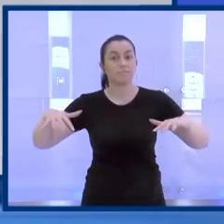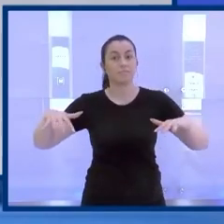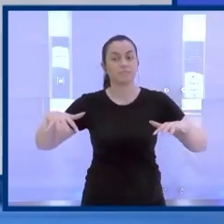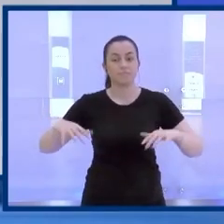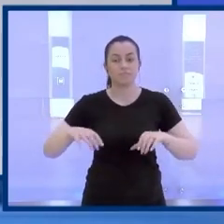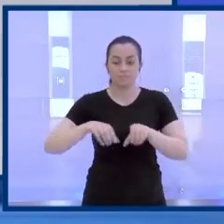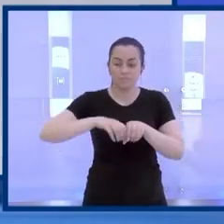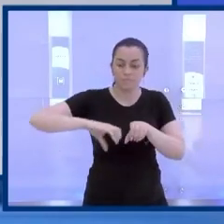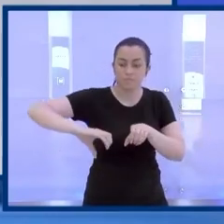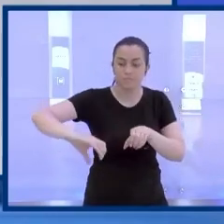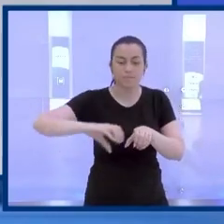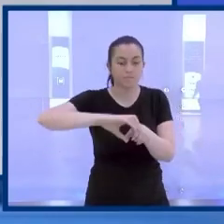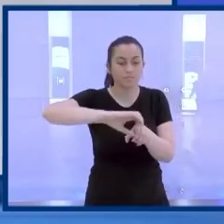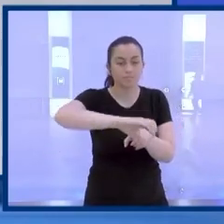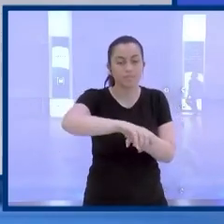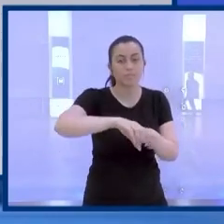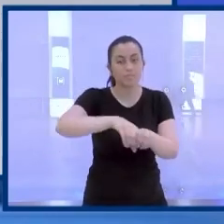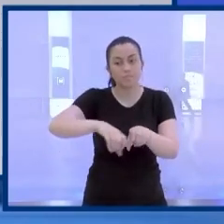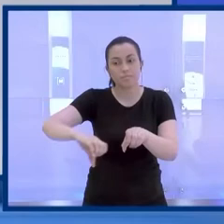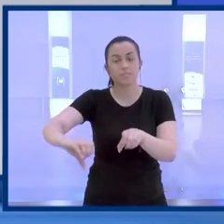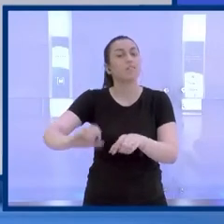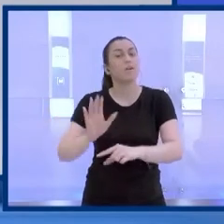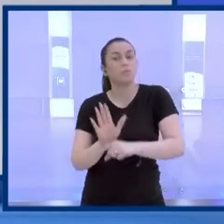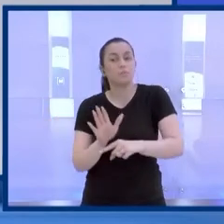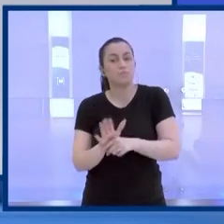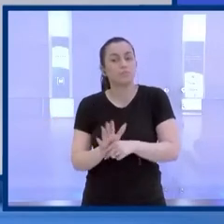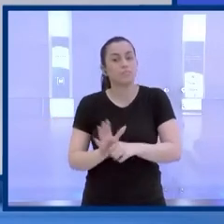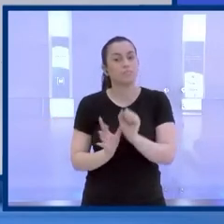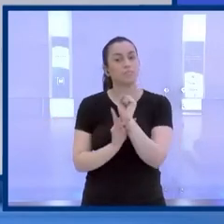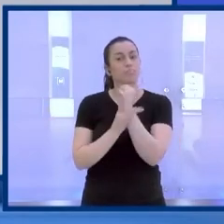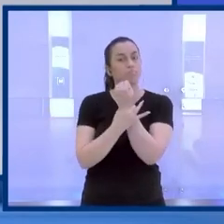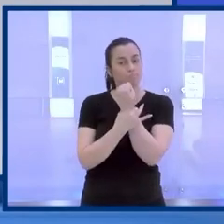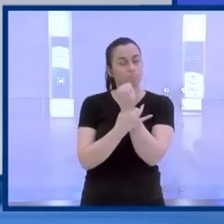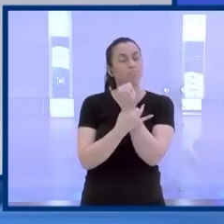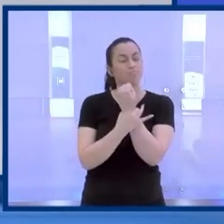canalizado de forma segura e sustentável.